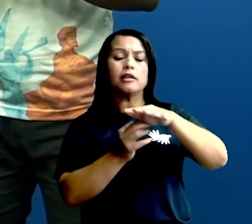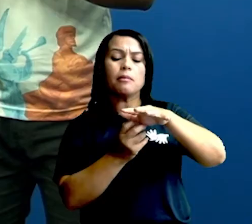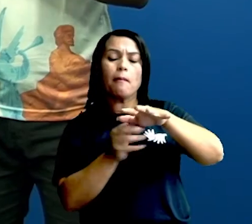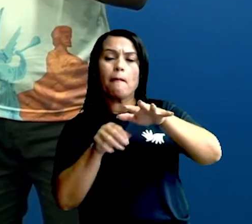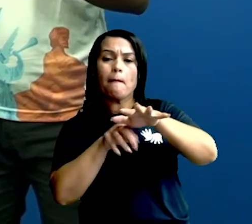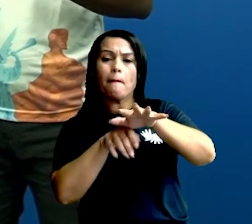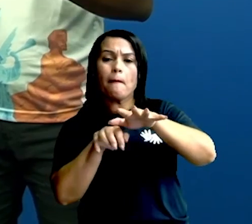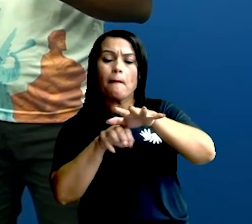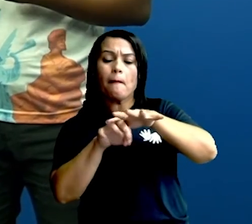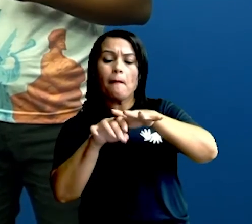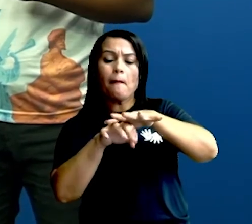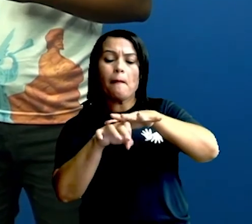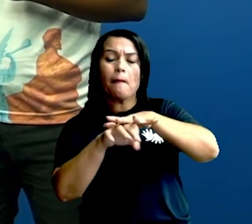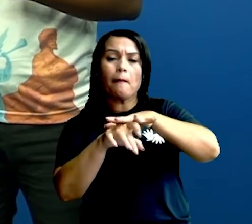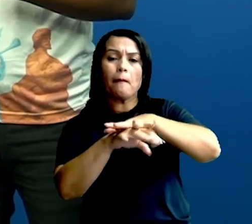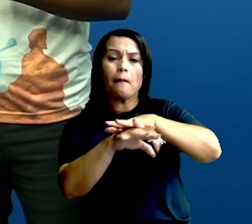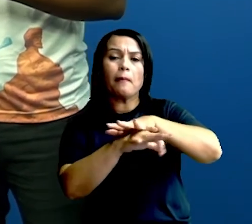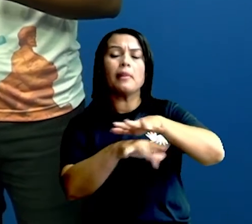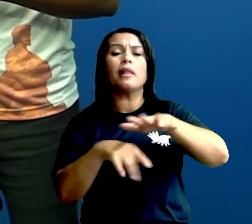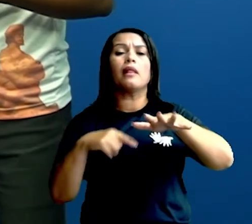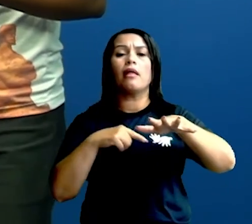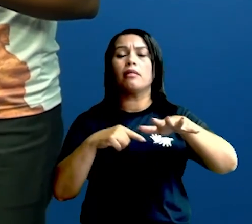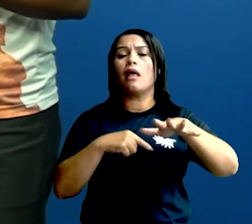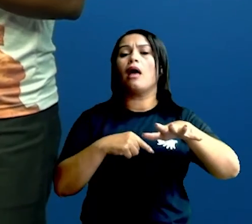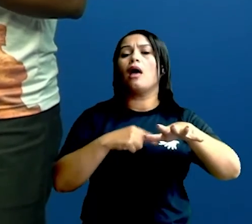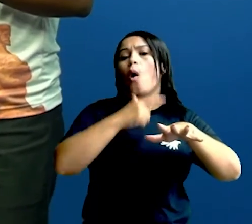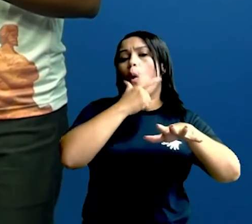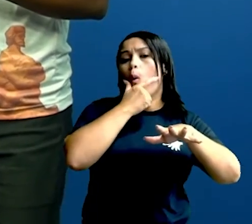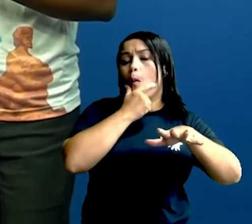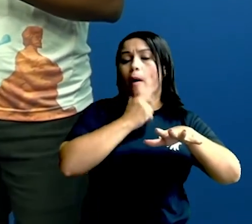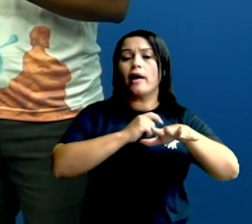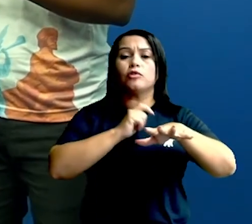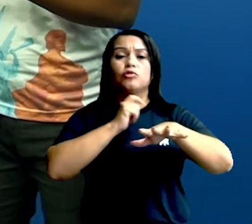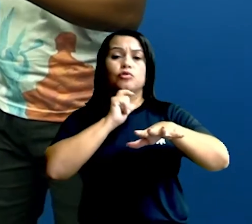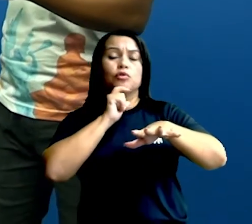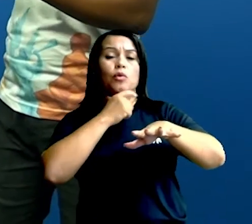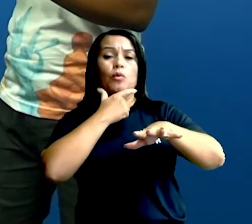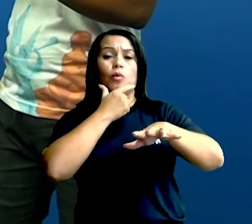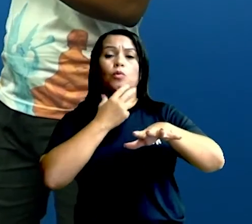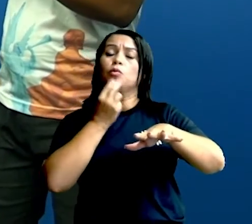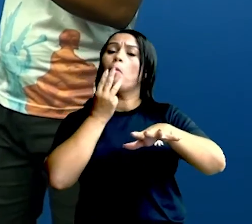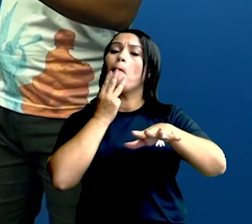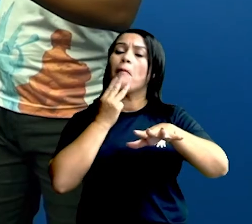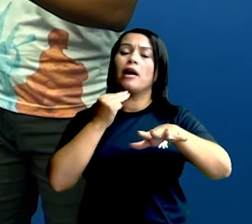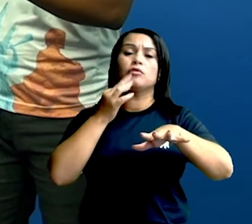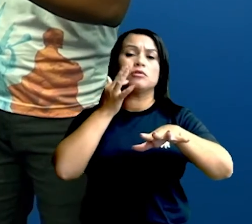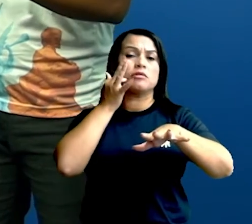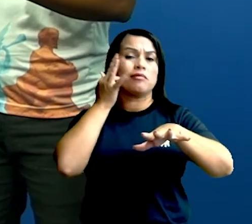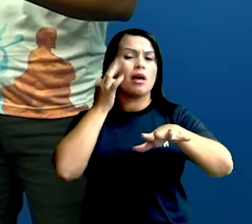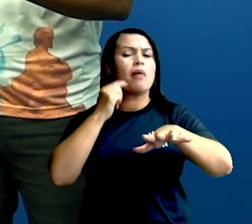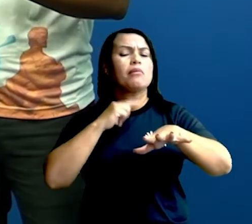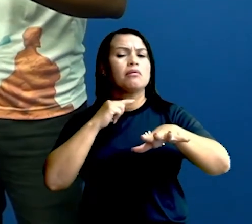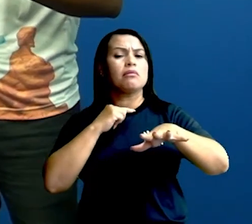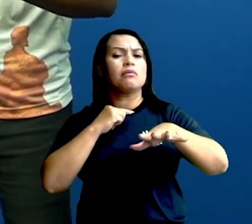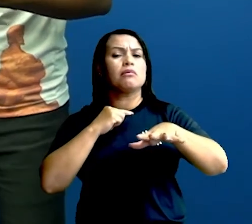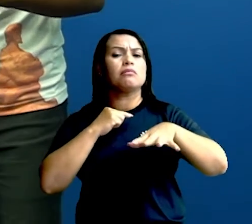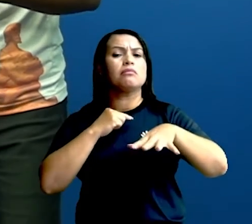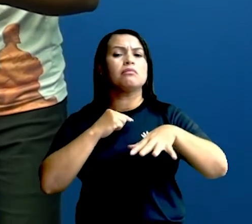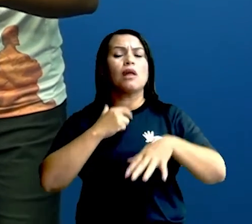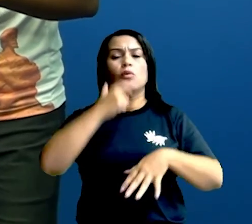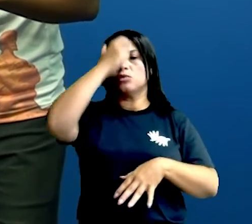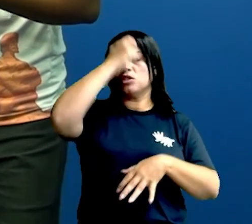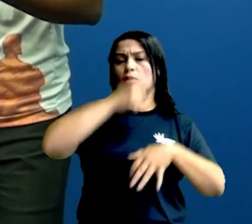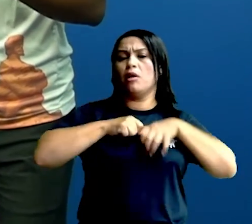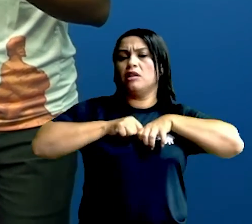né, sistema reprodutor masculino e feminino, possui um sistema nervoso bem distribuído, um sistema digestivo também